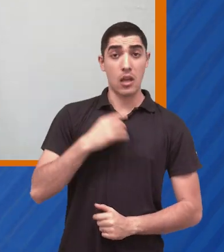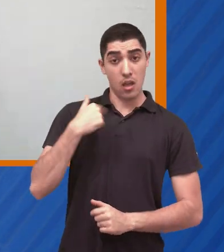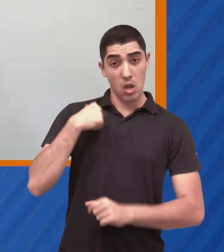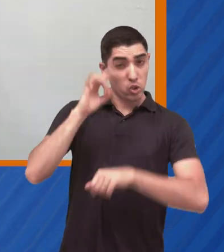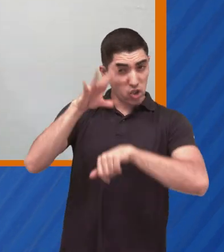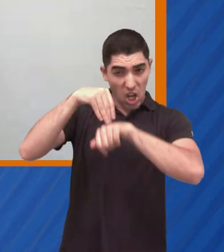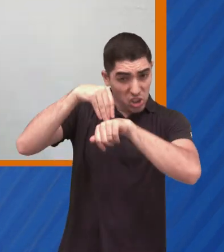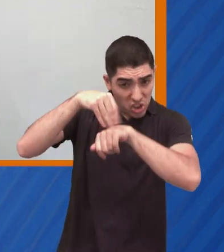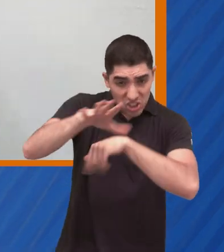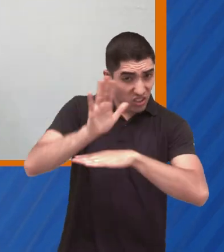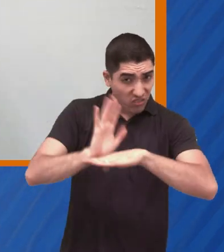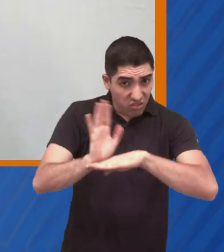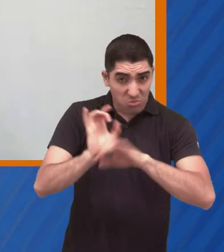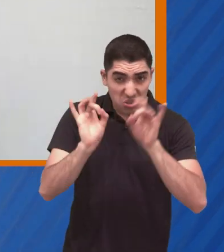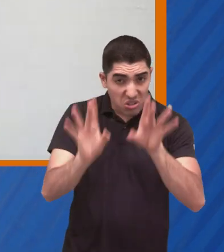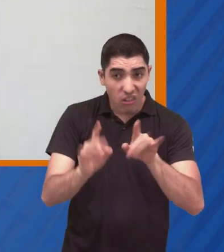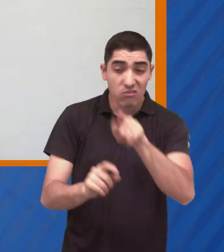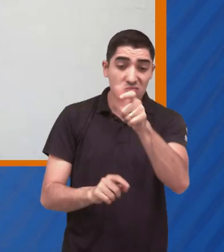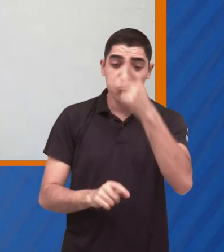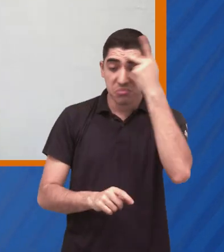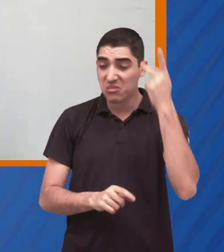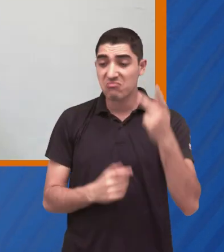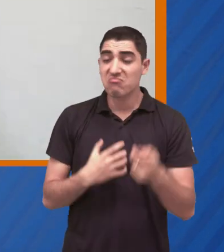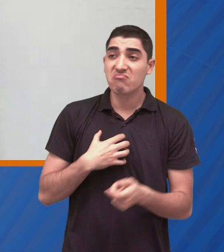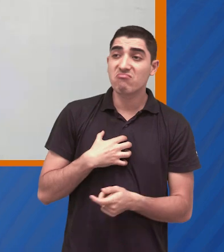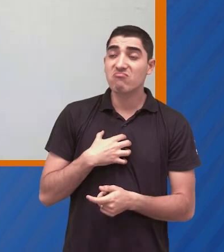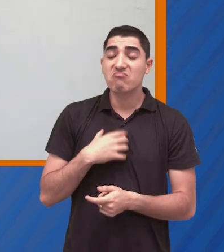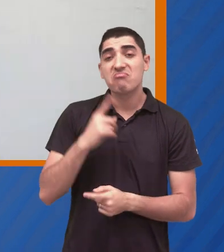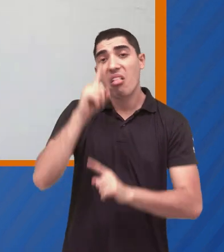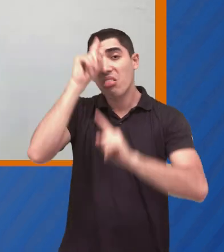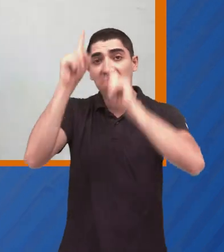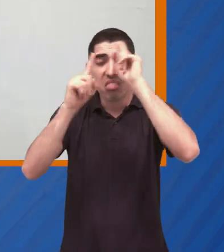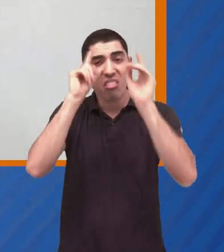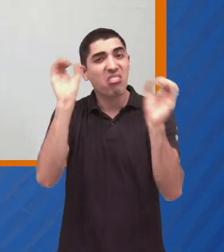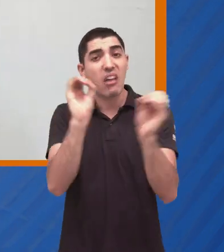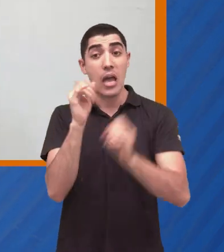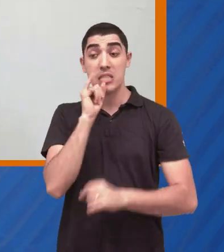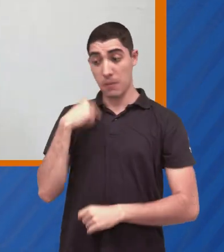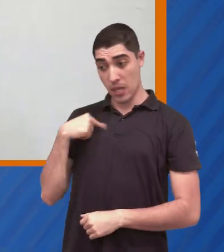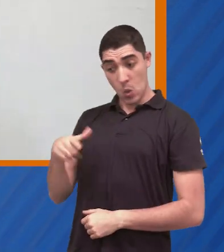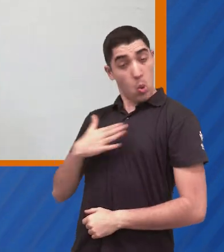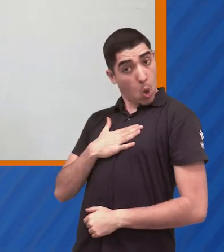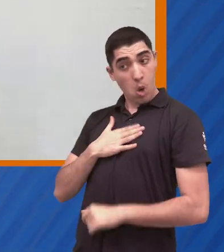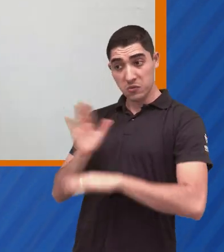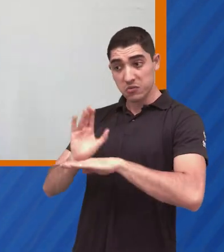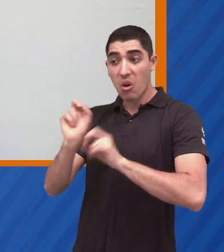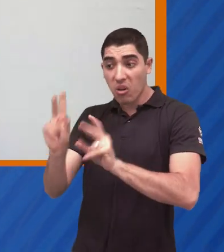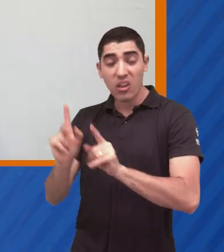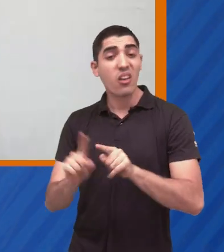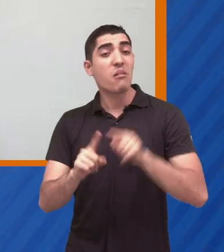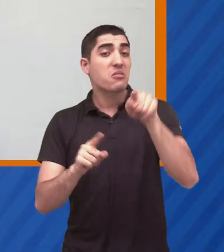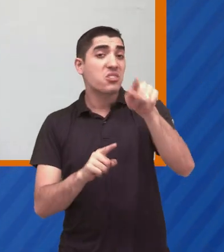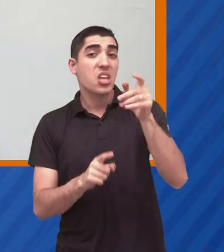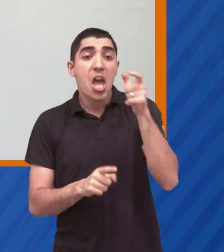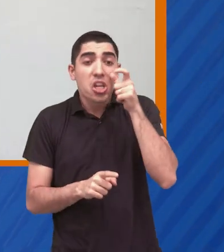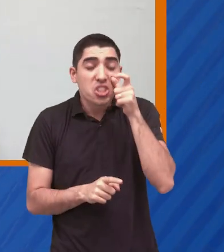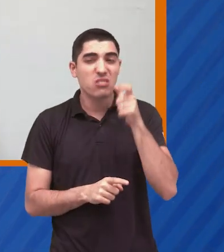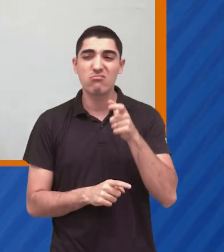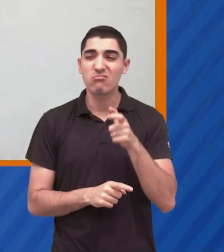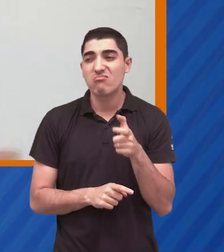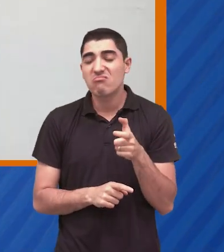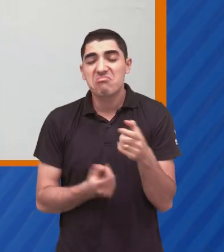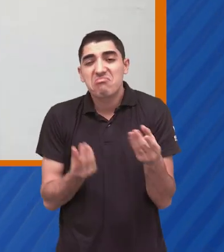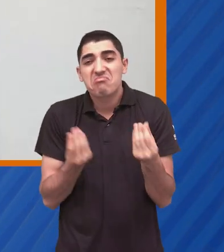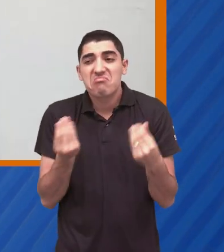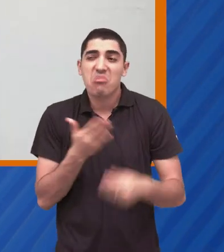uma dica pode não levar a nada. Eu posso dar uma dica de um filme que para mim é maravilhoso, mas para você assiste e fala,